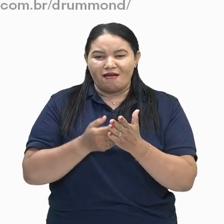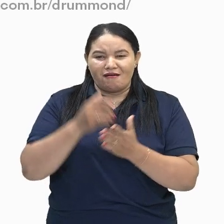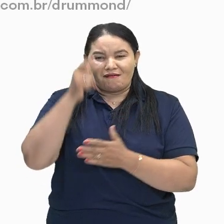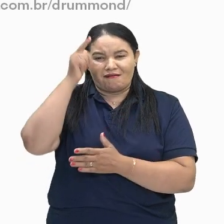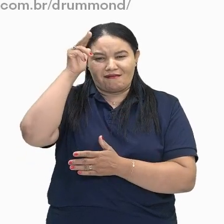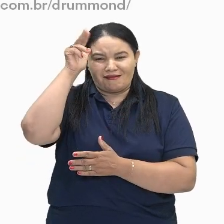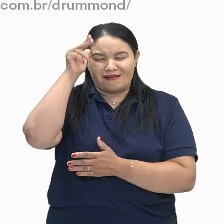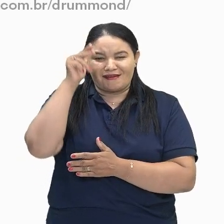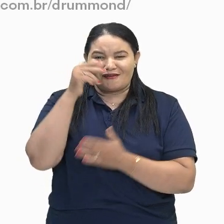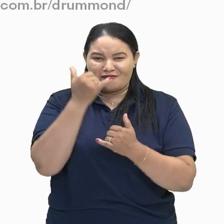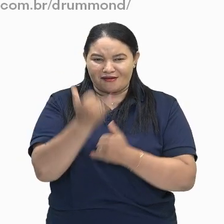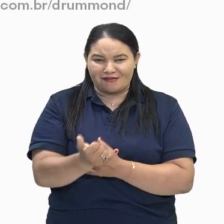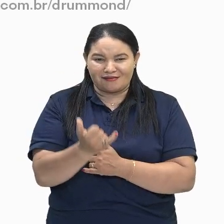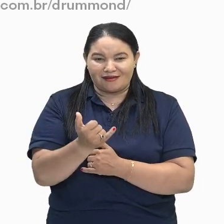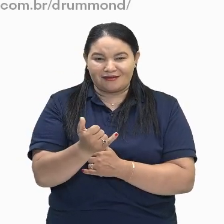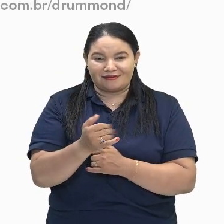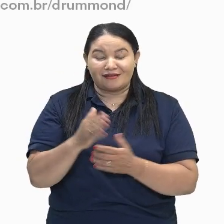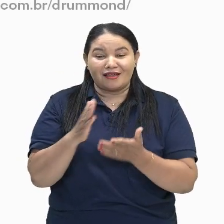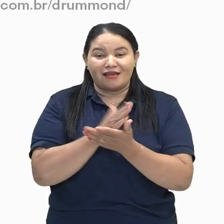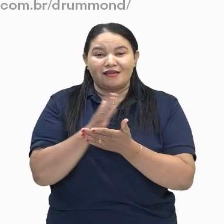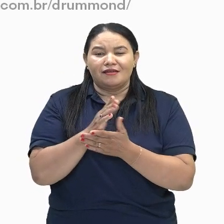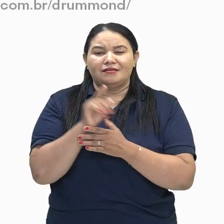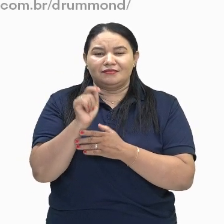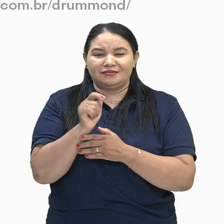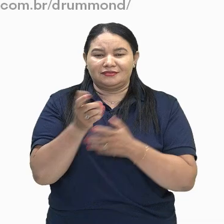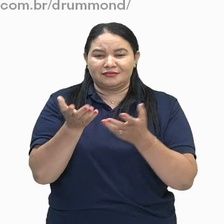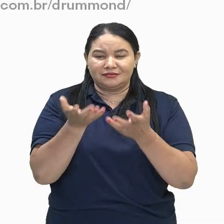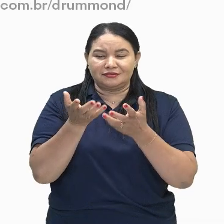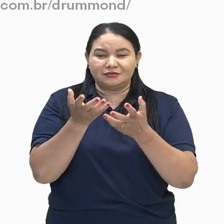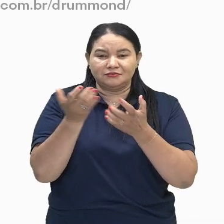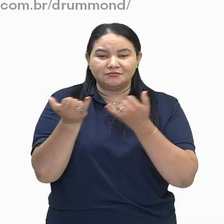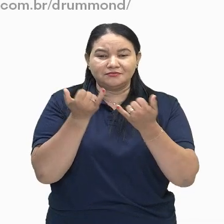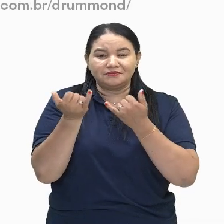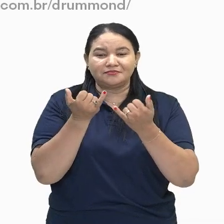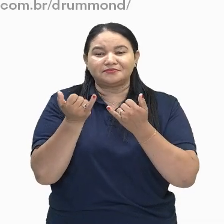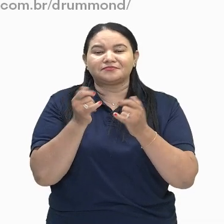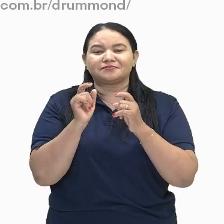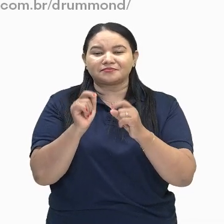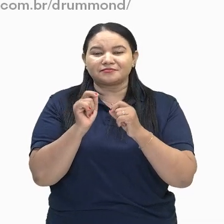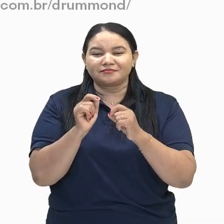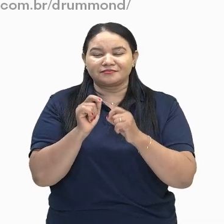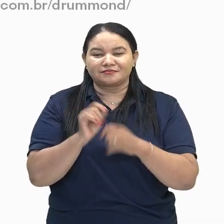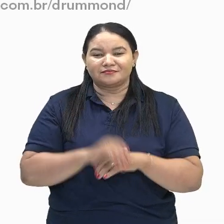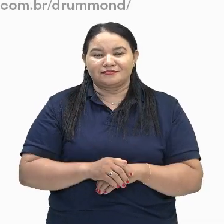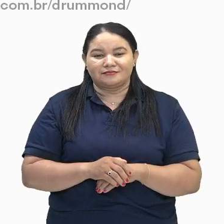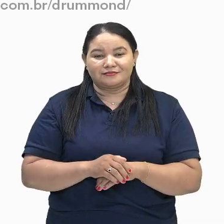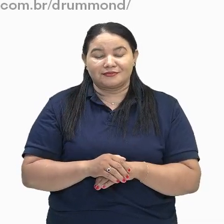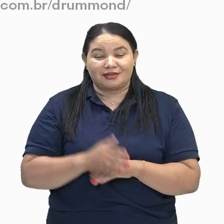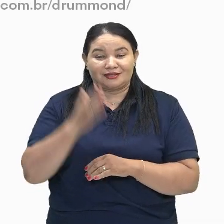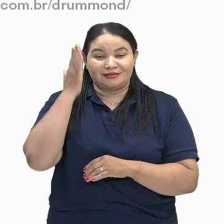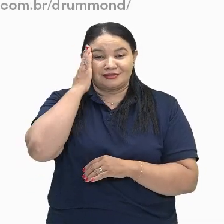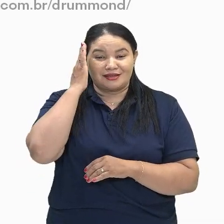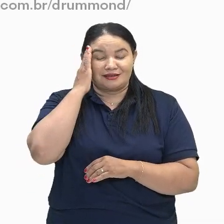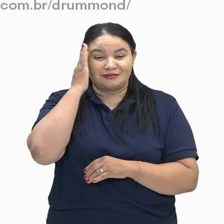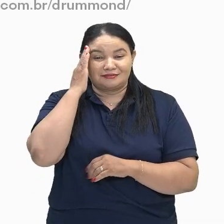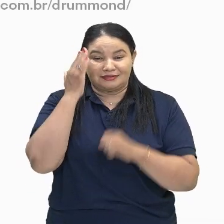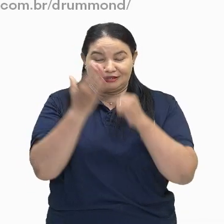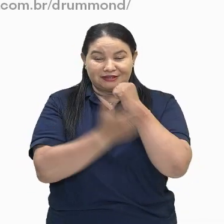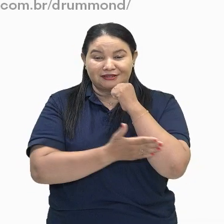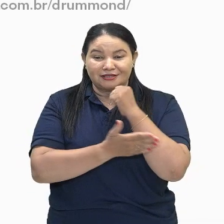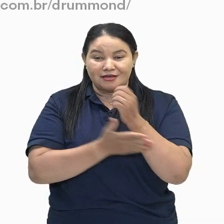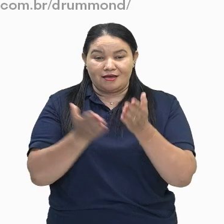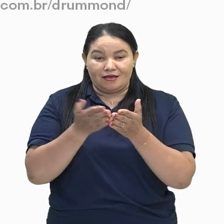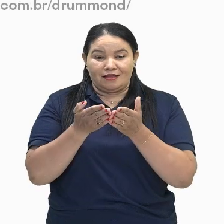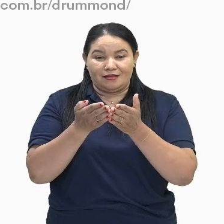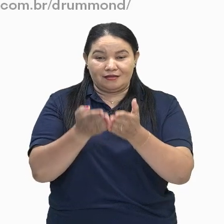Algumas jogavam verde para colher maduro, e sabiam com quantos paus se faz uma canoa, o que não